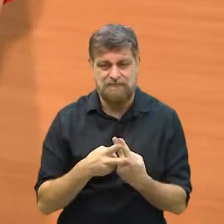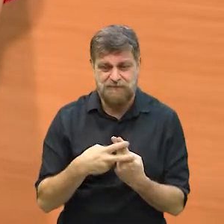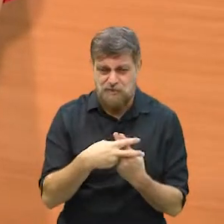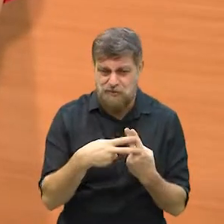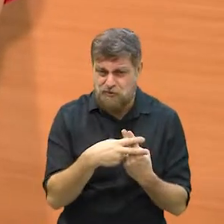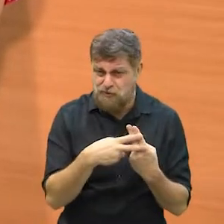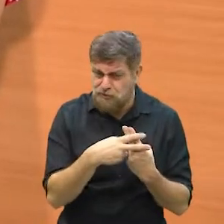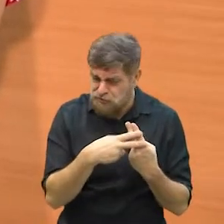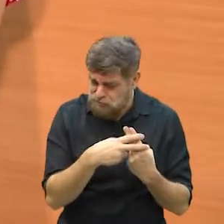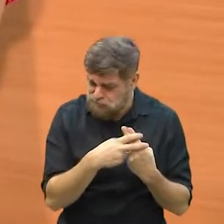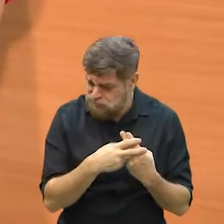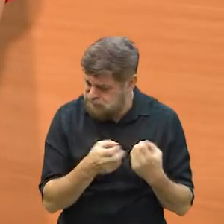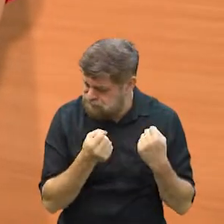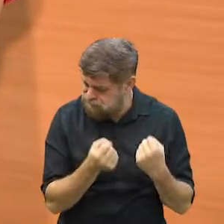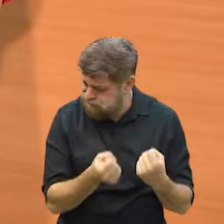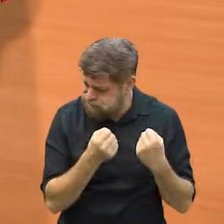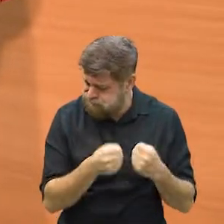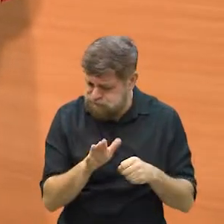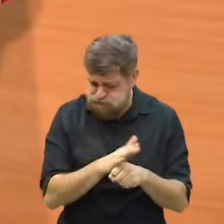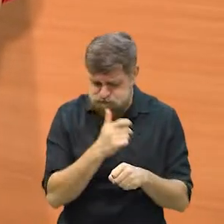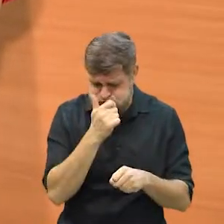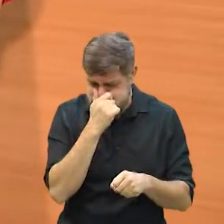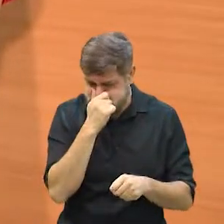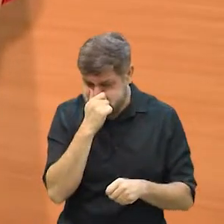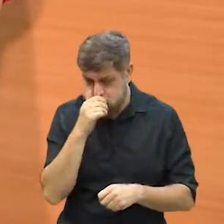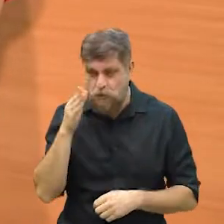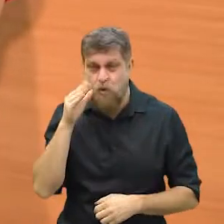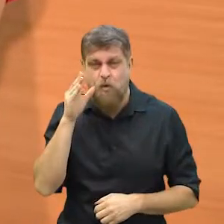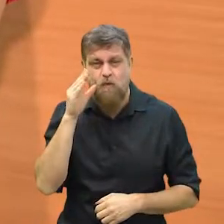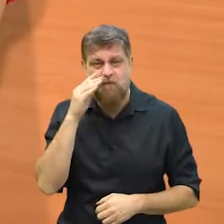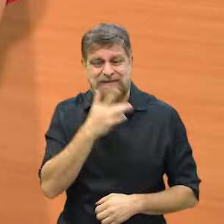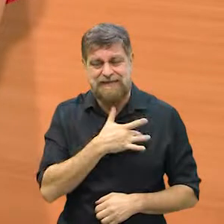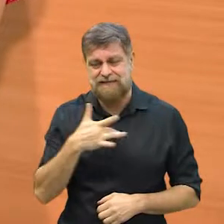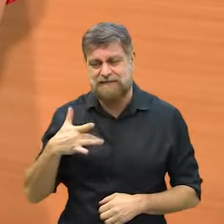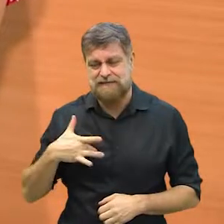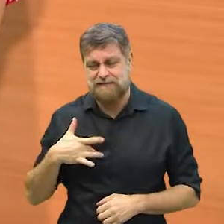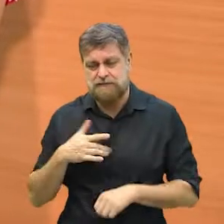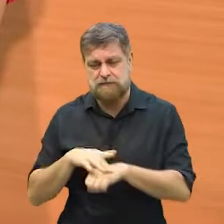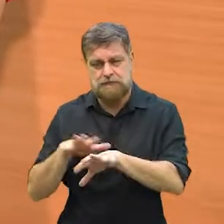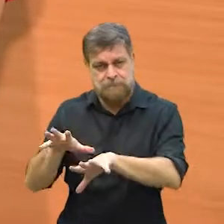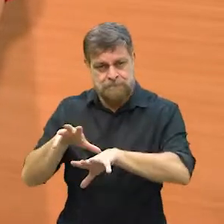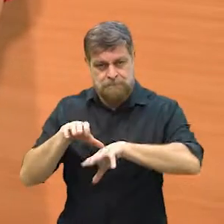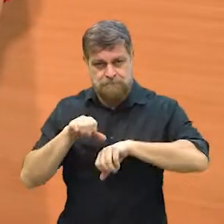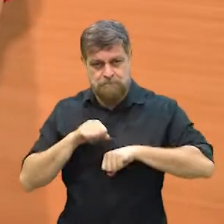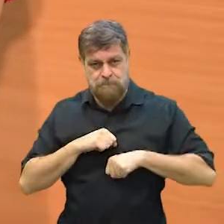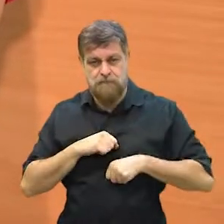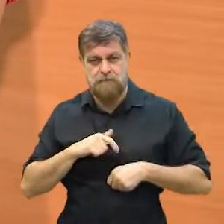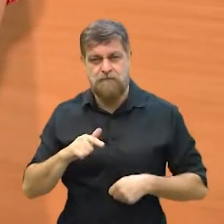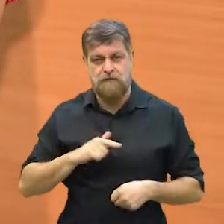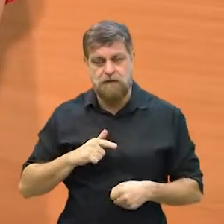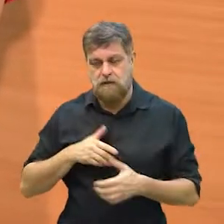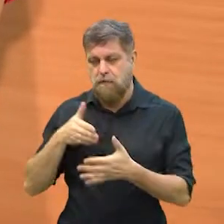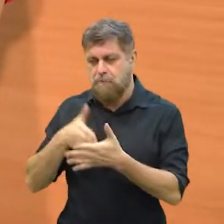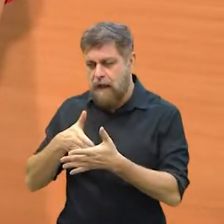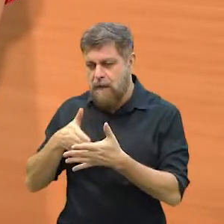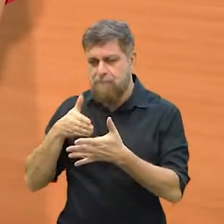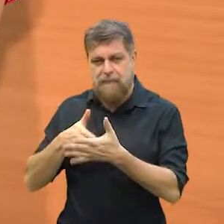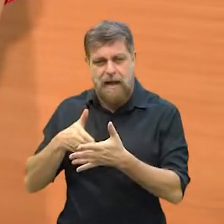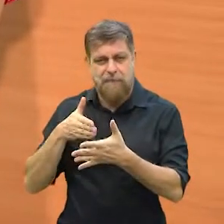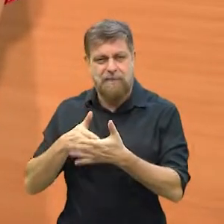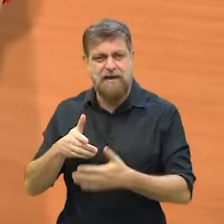Sobrecarregamento do SUS, adoecimento dos trabalhadores da área da saúde, uma demanda reprimida de uma série de